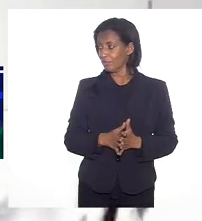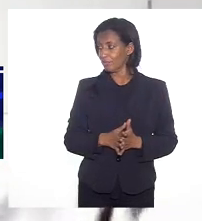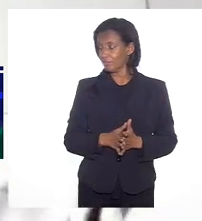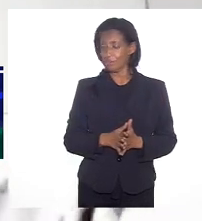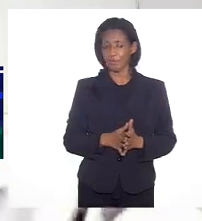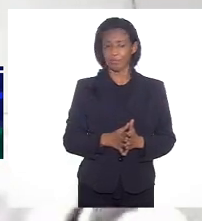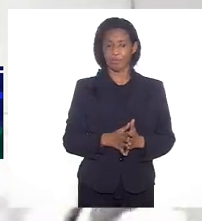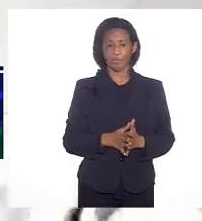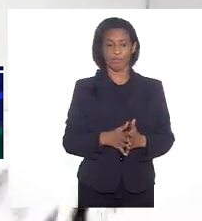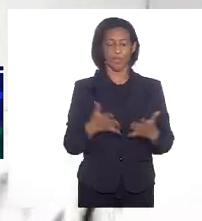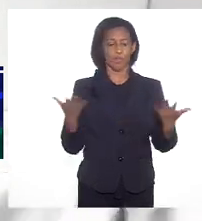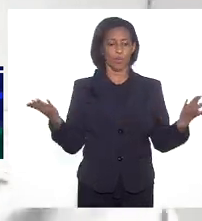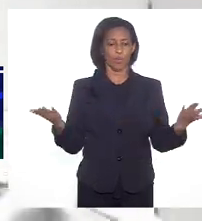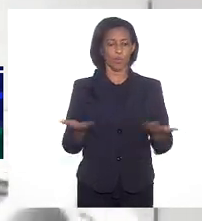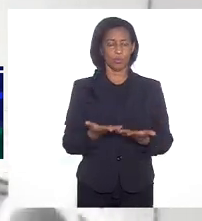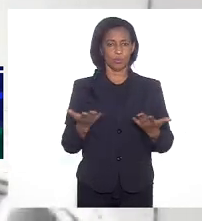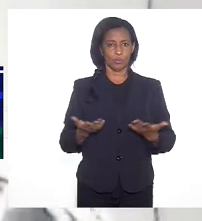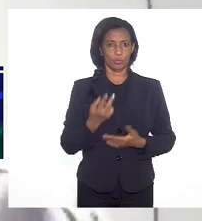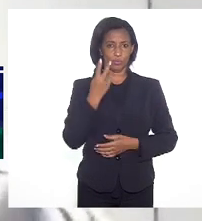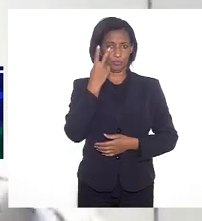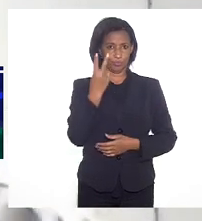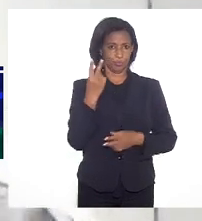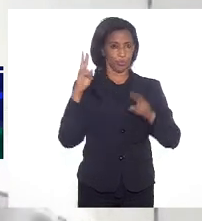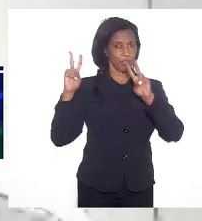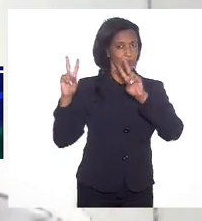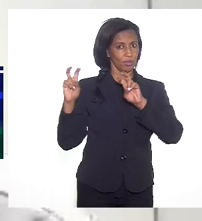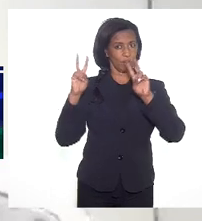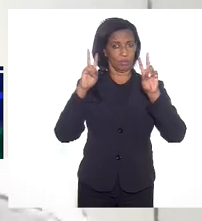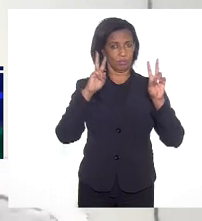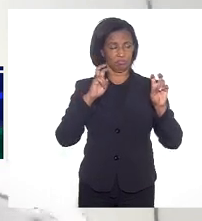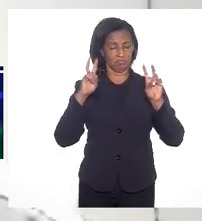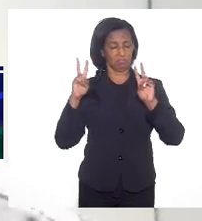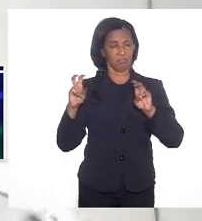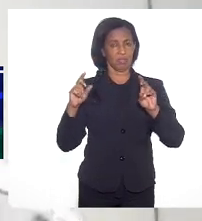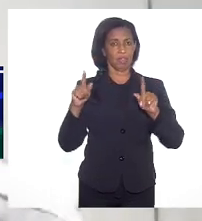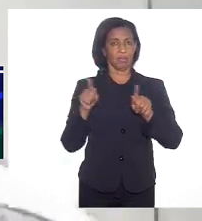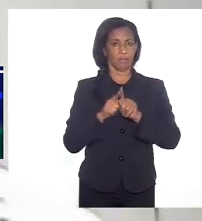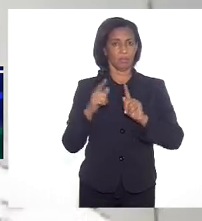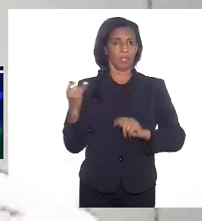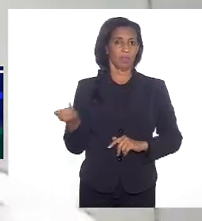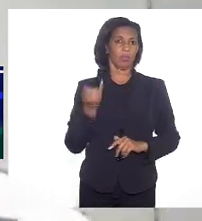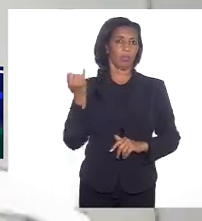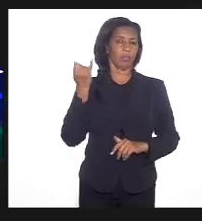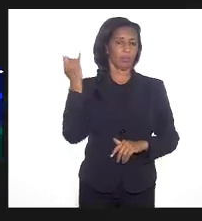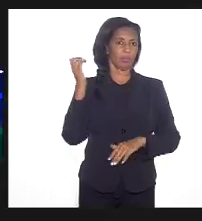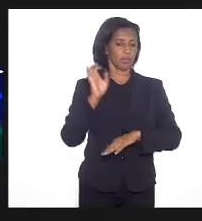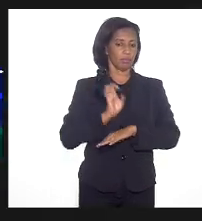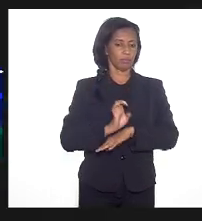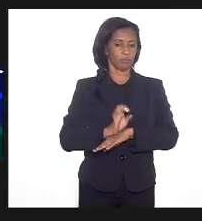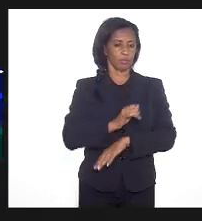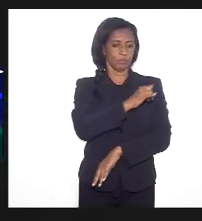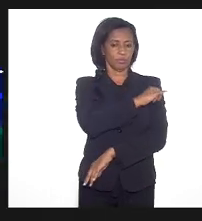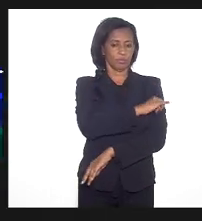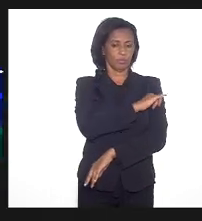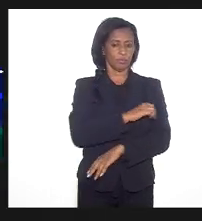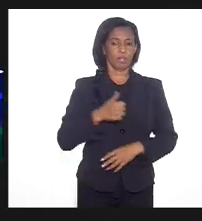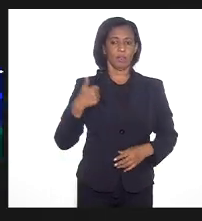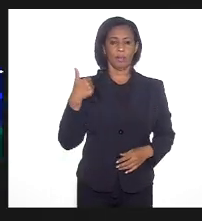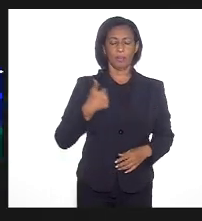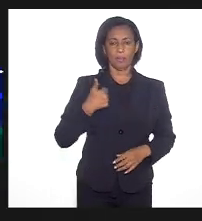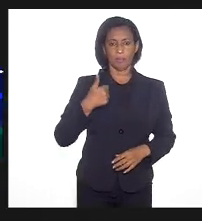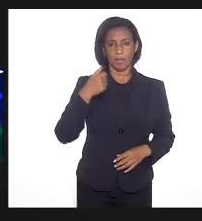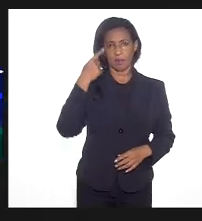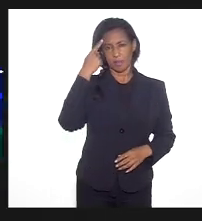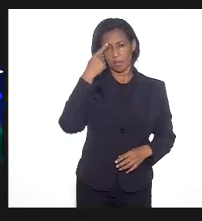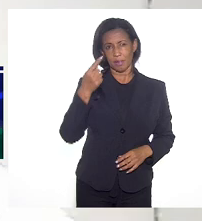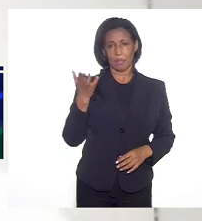para tratar de dois temas absolutamente relevantes para o Estado do Rio de Janeiro o primeiro é que na semana